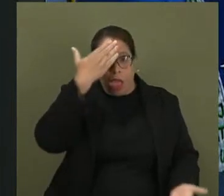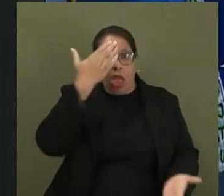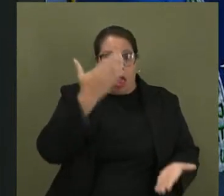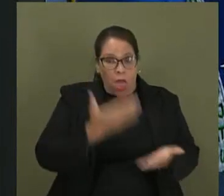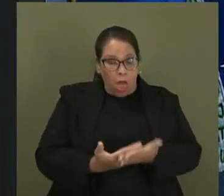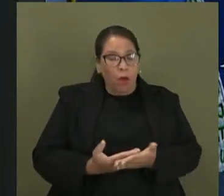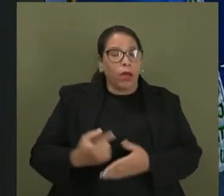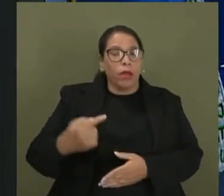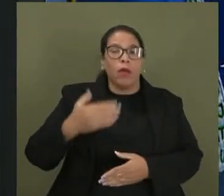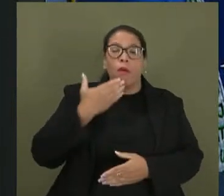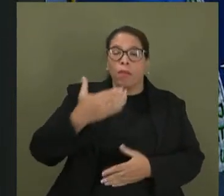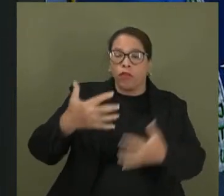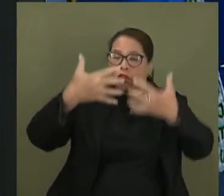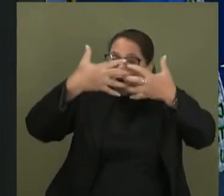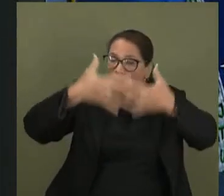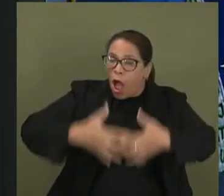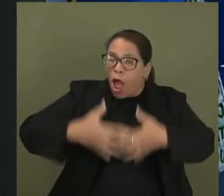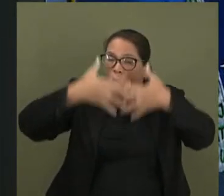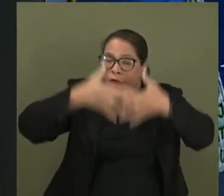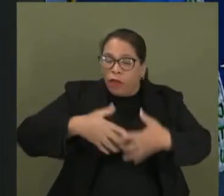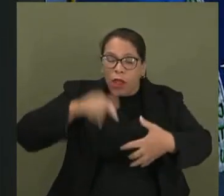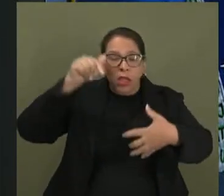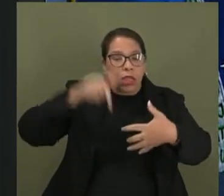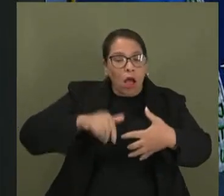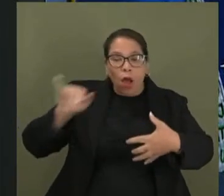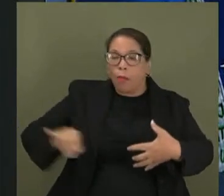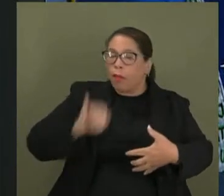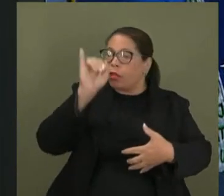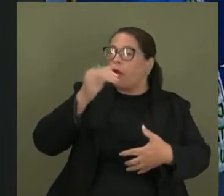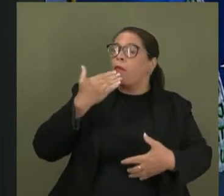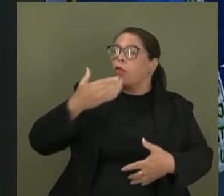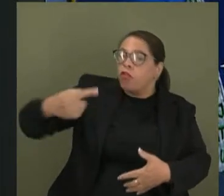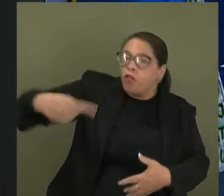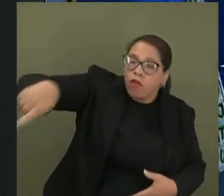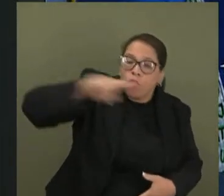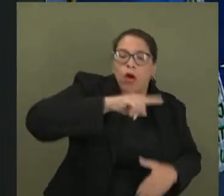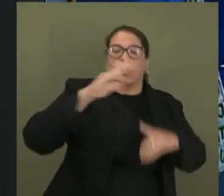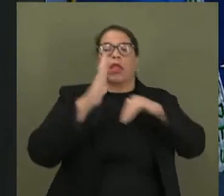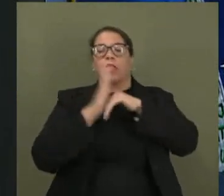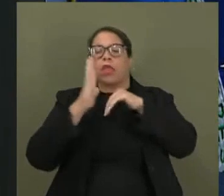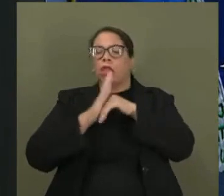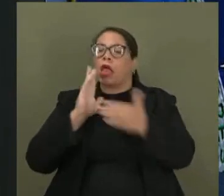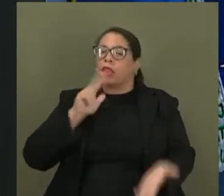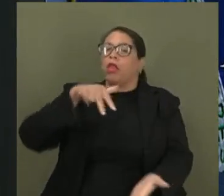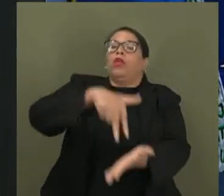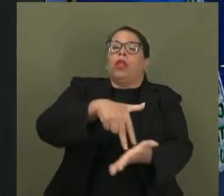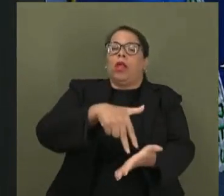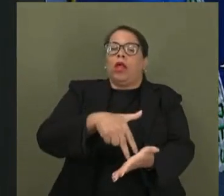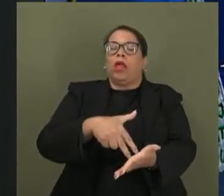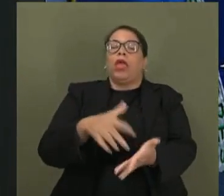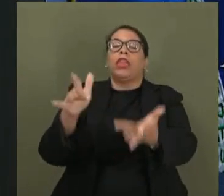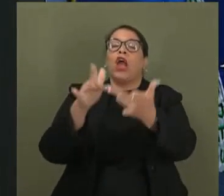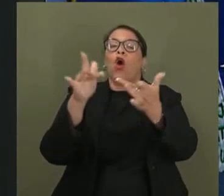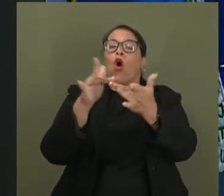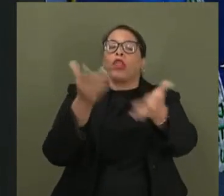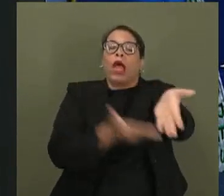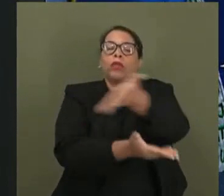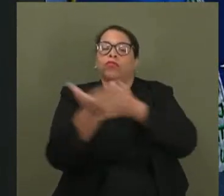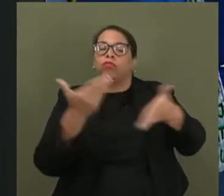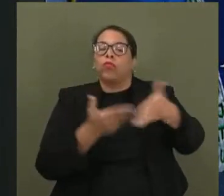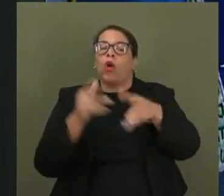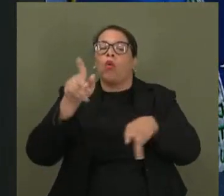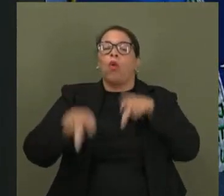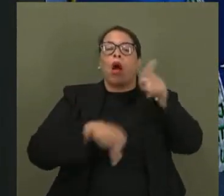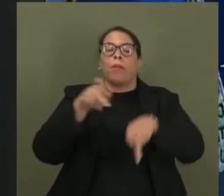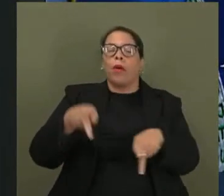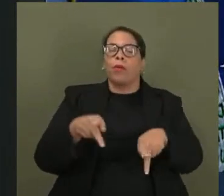de reflexão do ser humano. É hora dessa casa se levantar e se aproximar da população cada vez